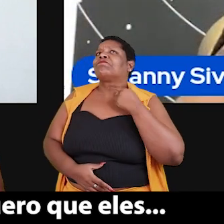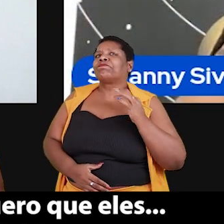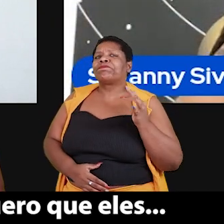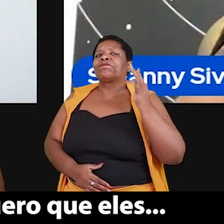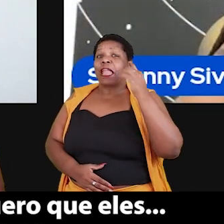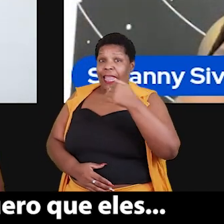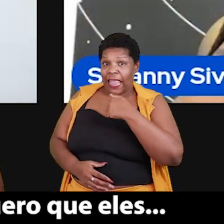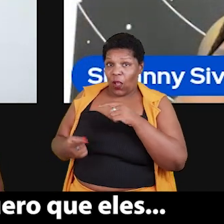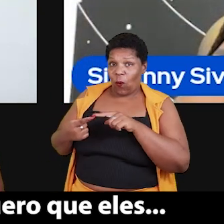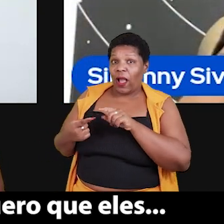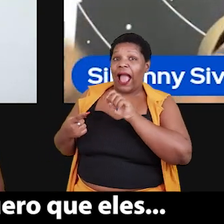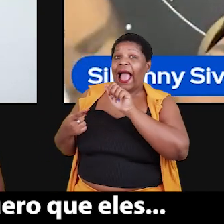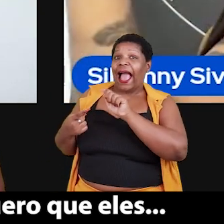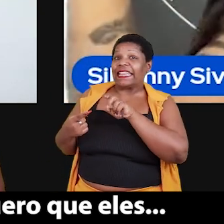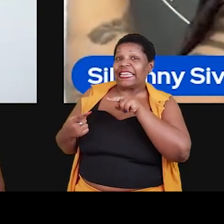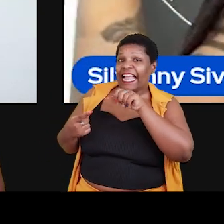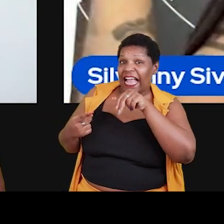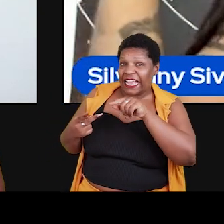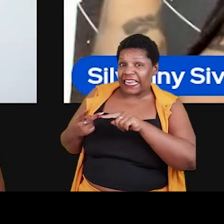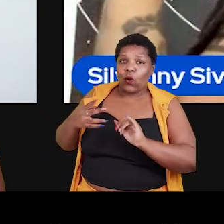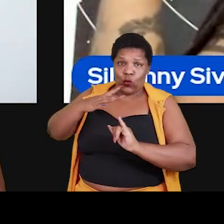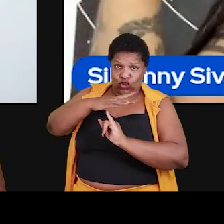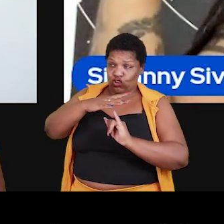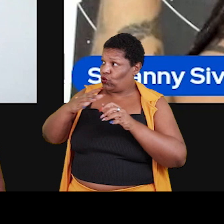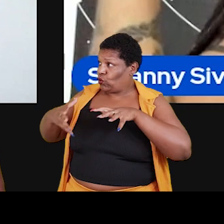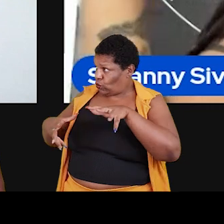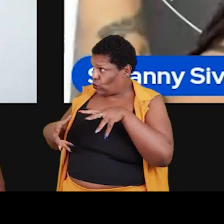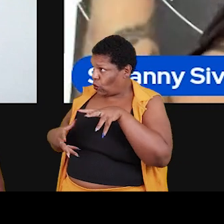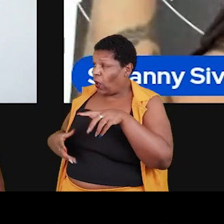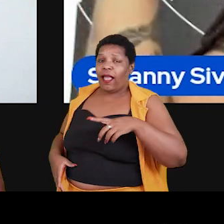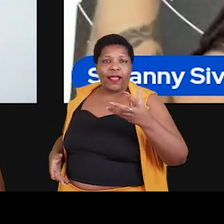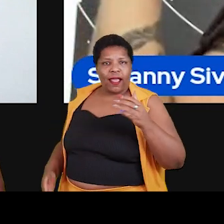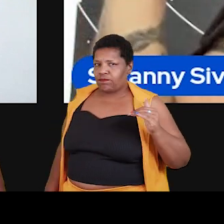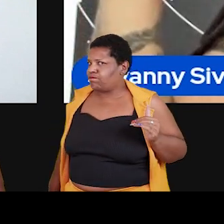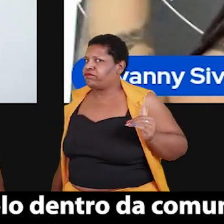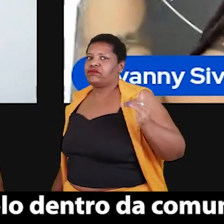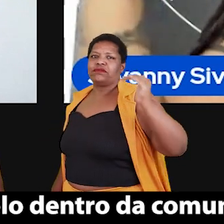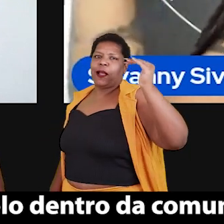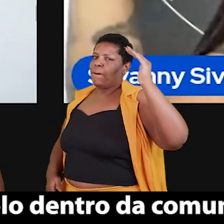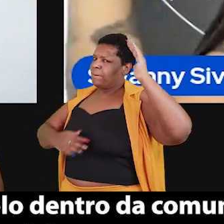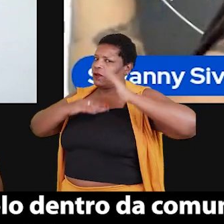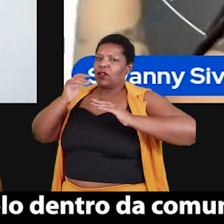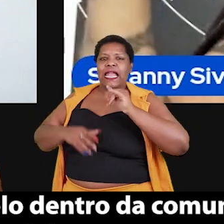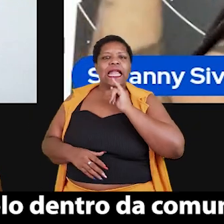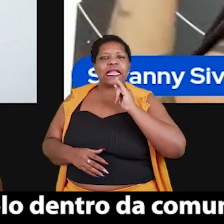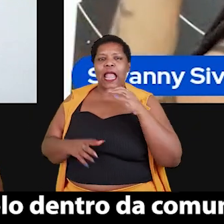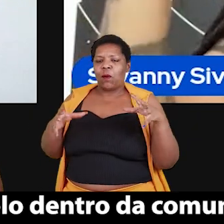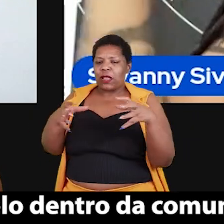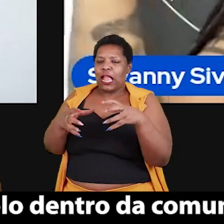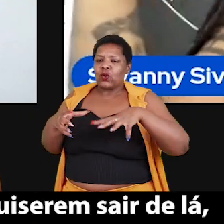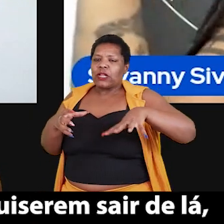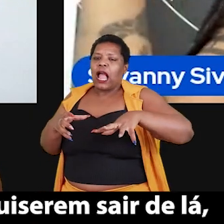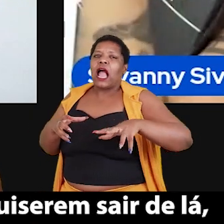como a Adriana e como o Instituto, a gente quer que eles voem, que eles sejam um exemplo dentro da comunidade